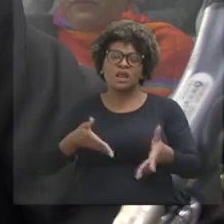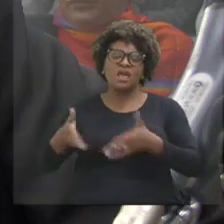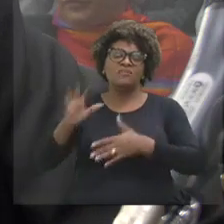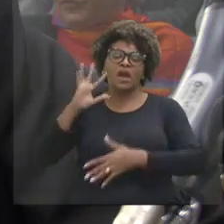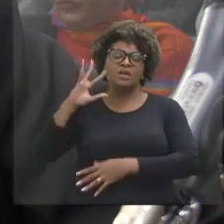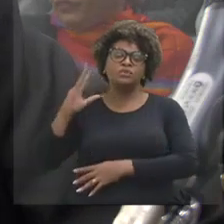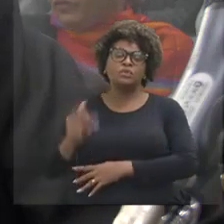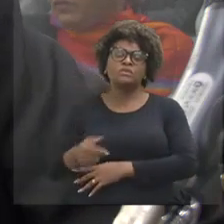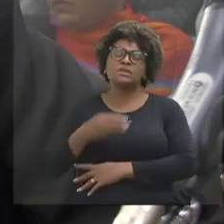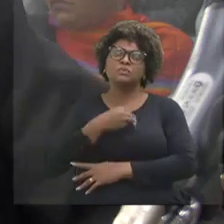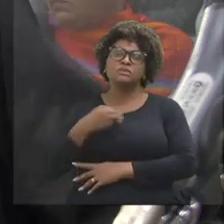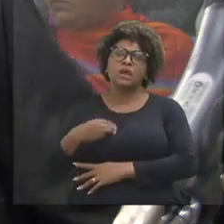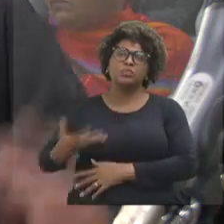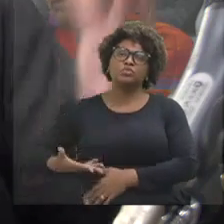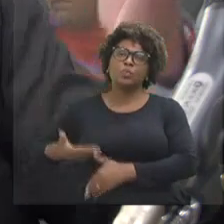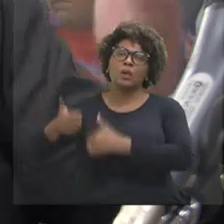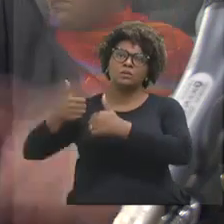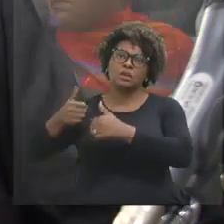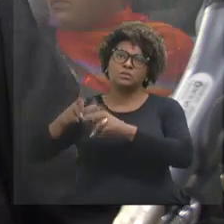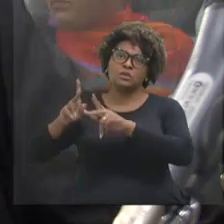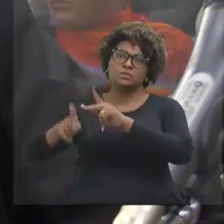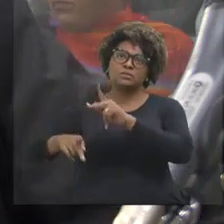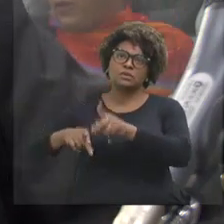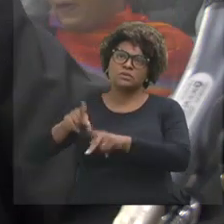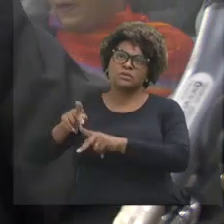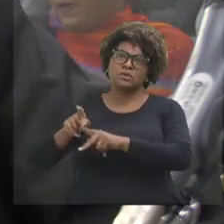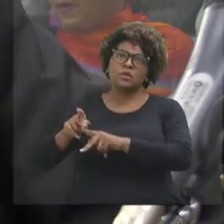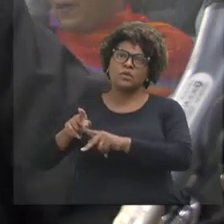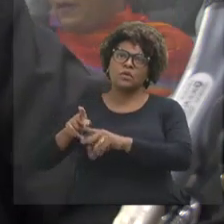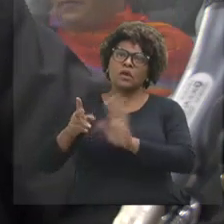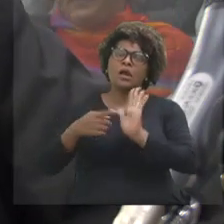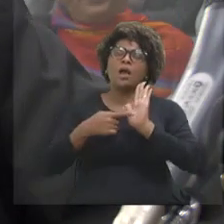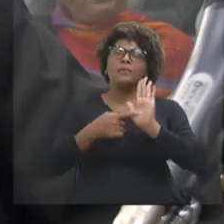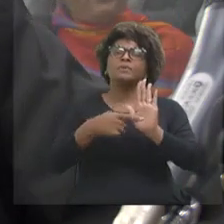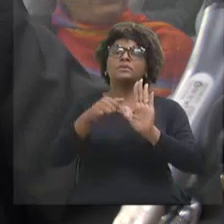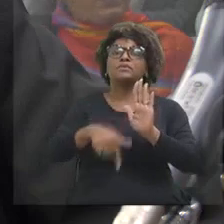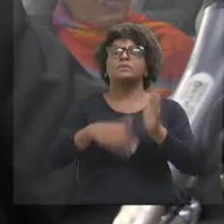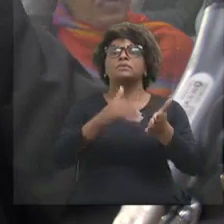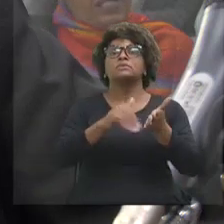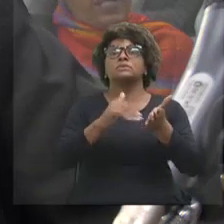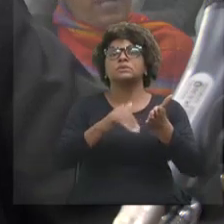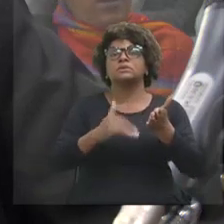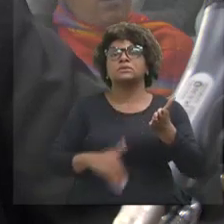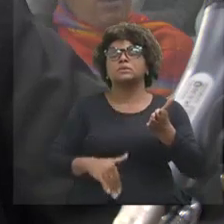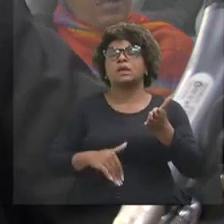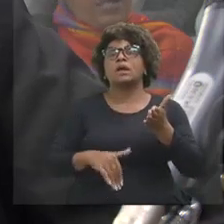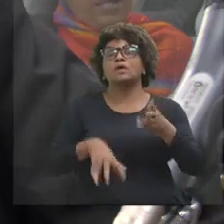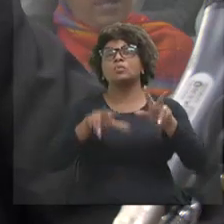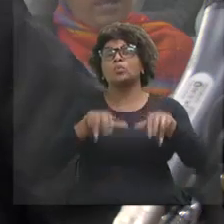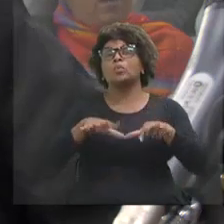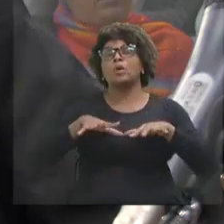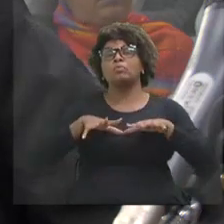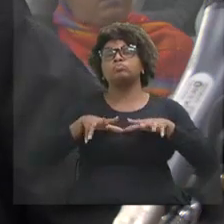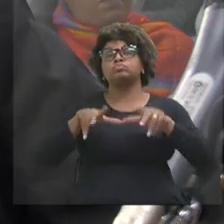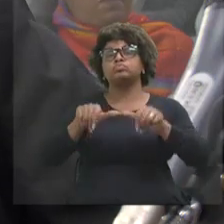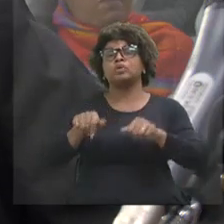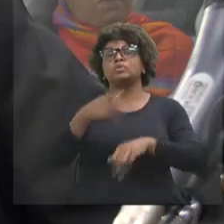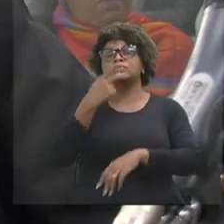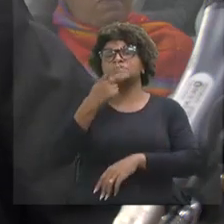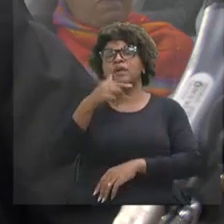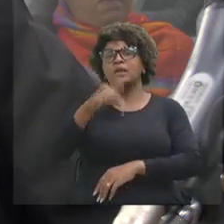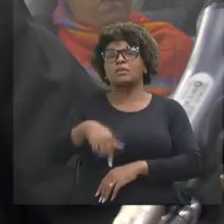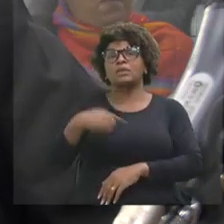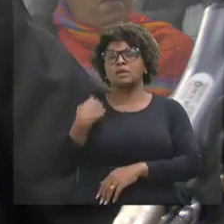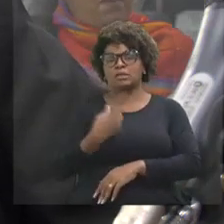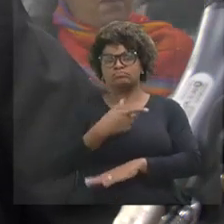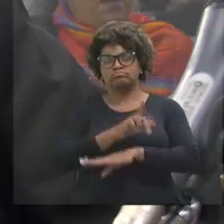saúde qualidade e na apresentação do nosso secretário como todos o que já colocou a gente quer gestor que tá